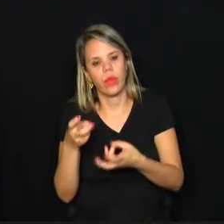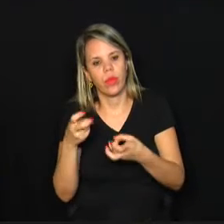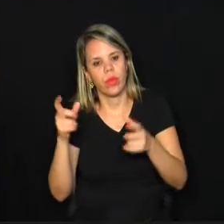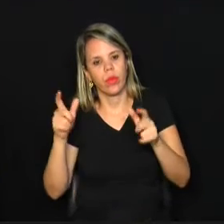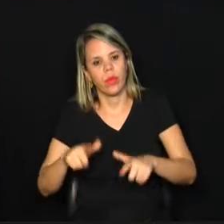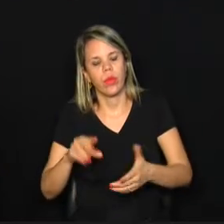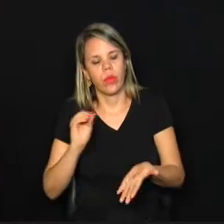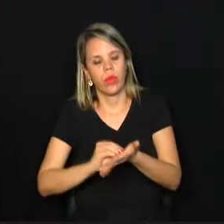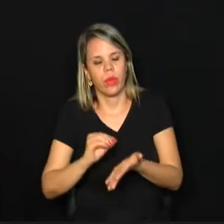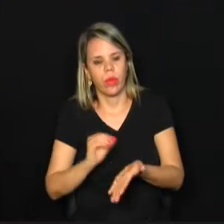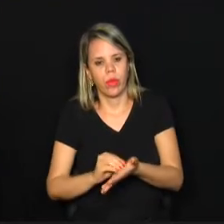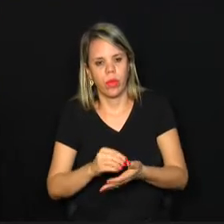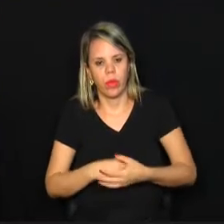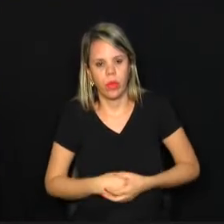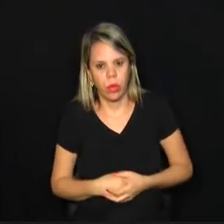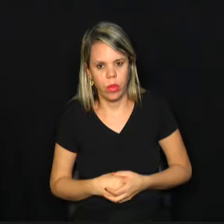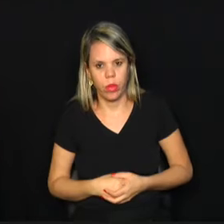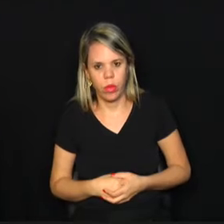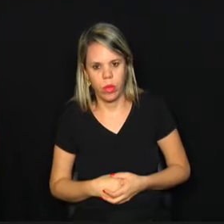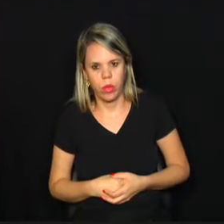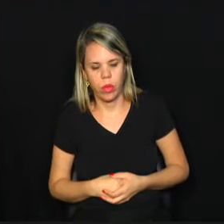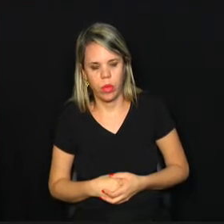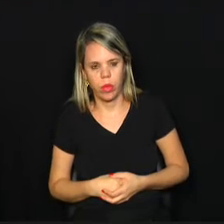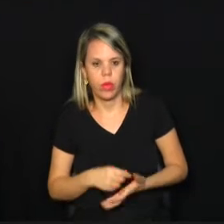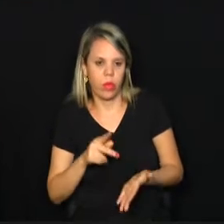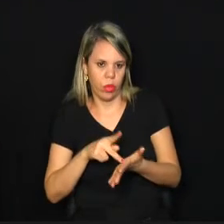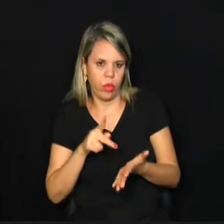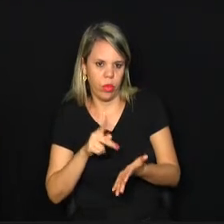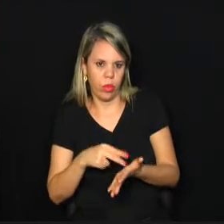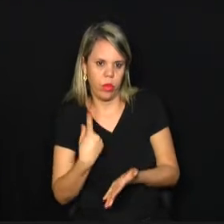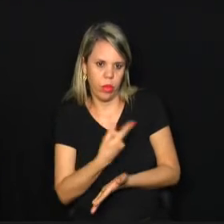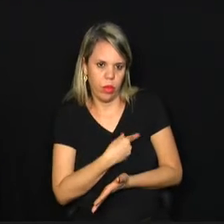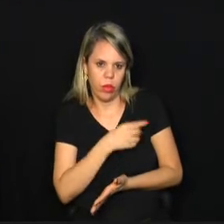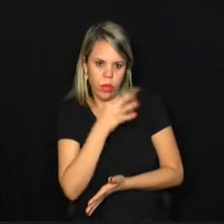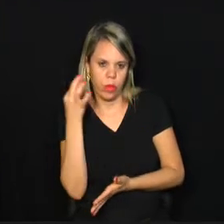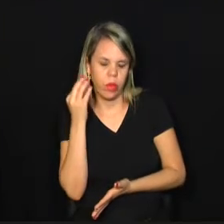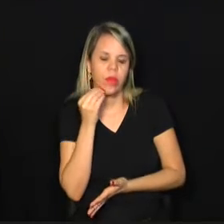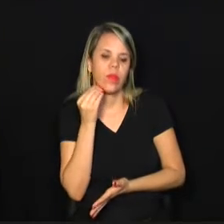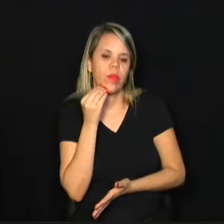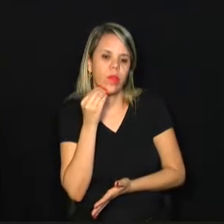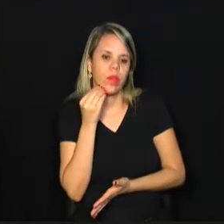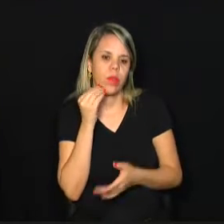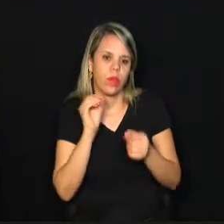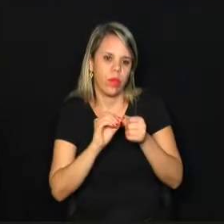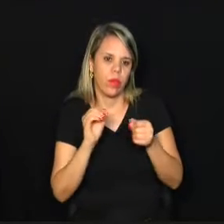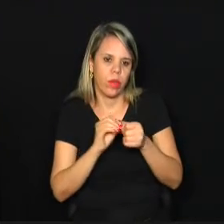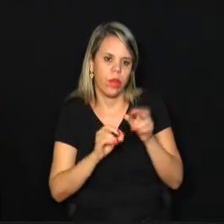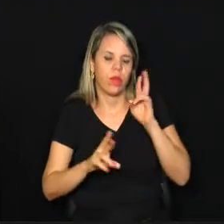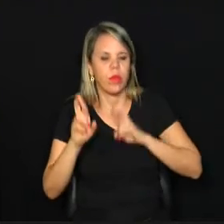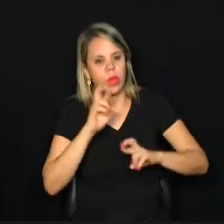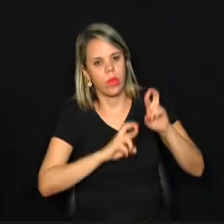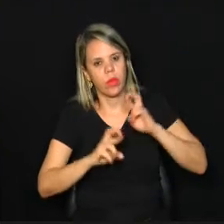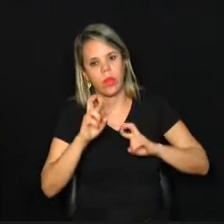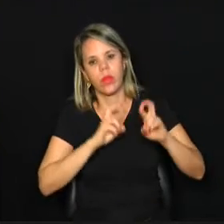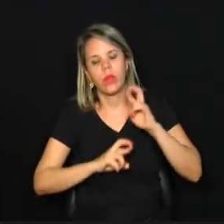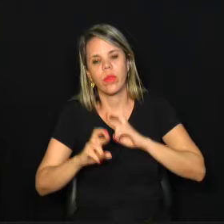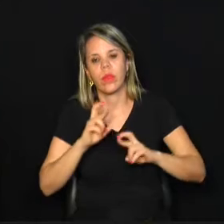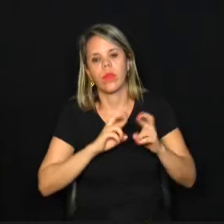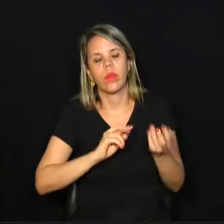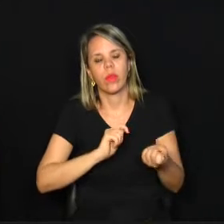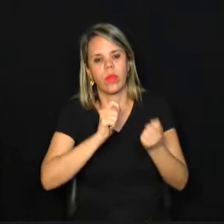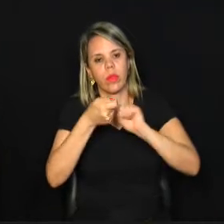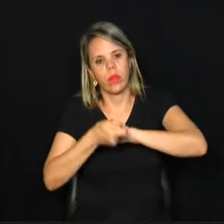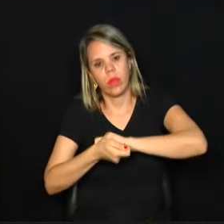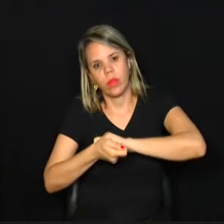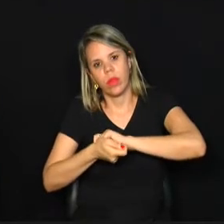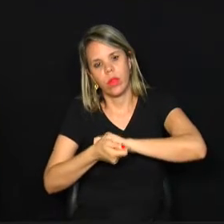está faltando. E foi, na verdade, para a gente uma excelente oportunidade de fazer essa revisão, uniformizar para